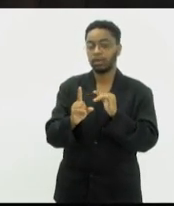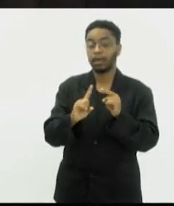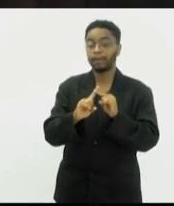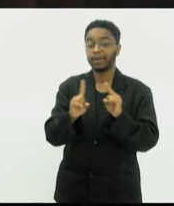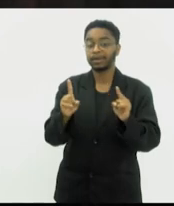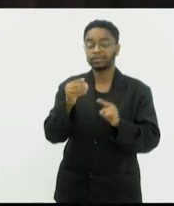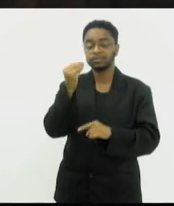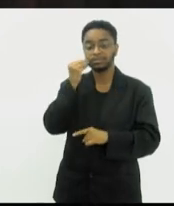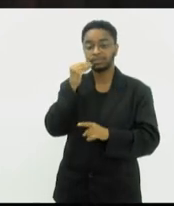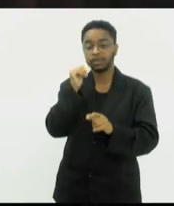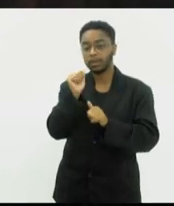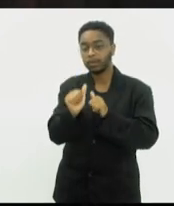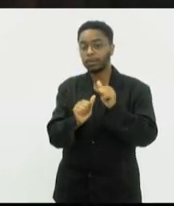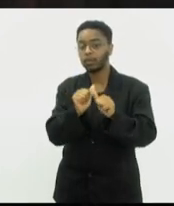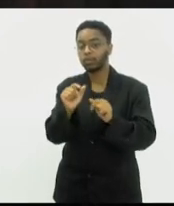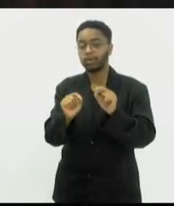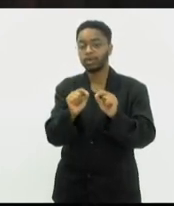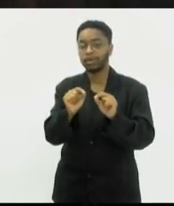de renová-la